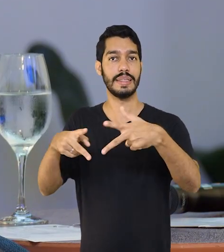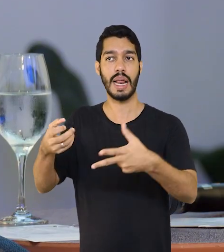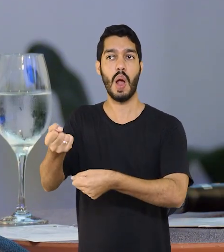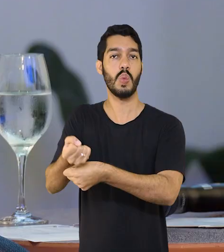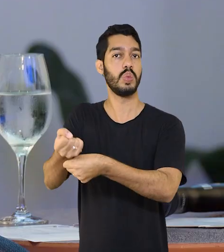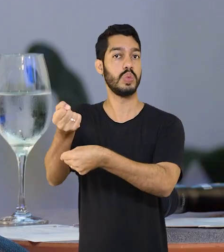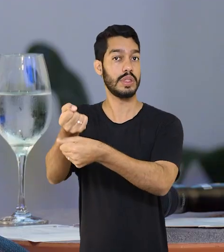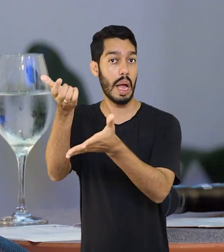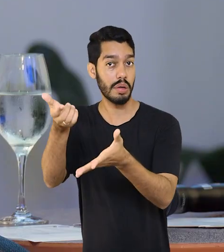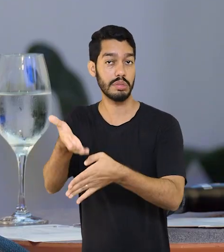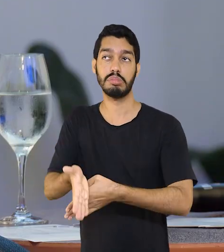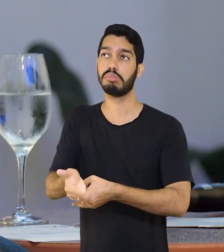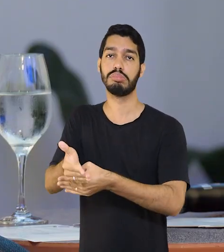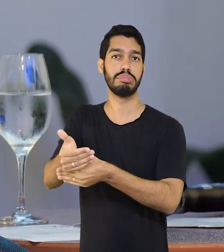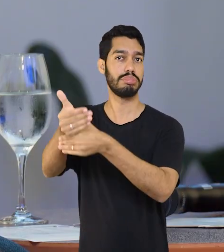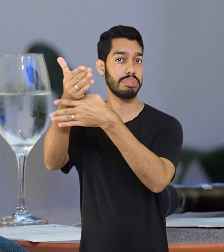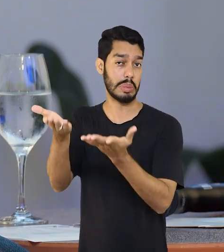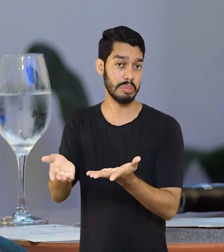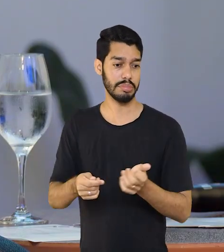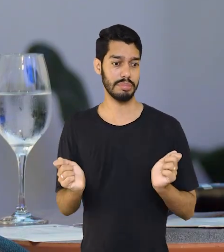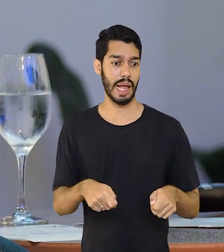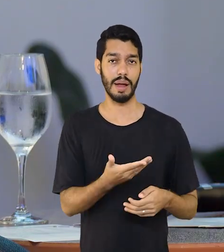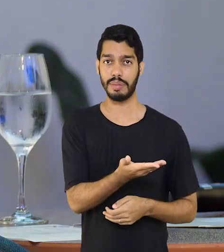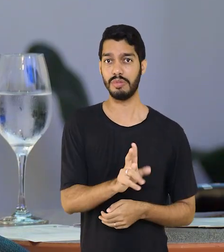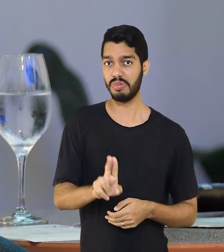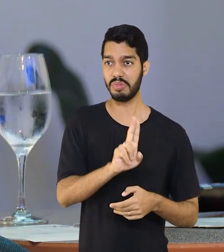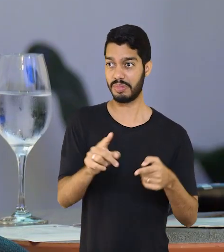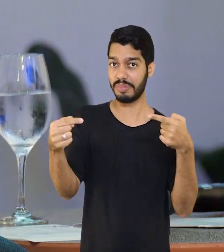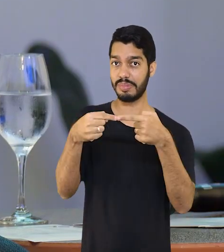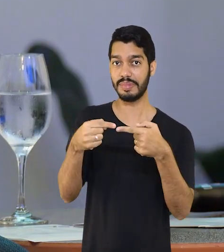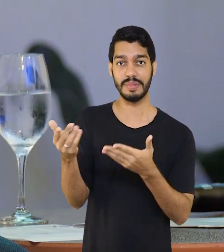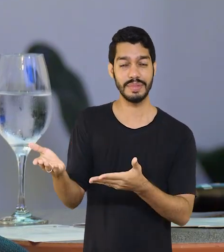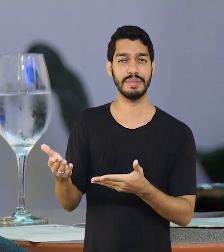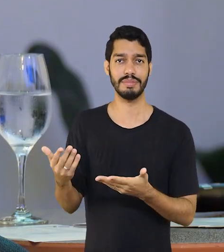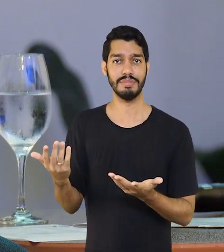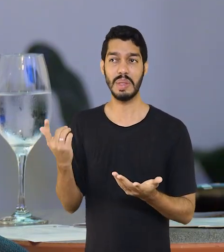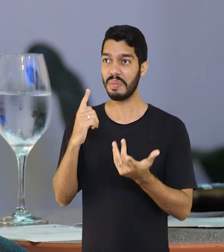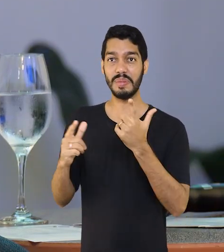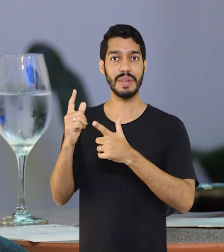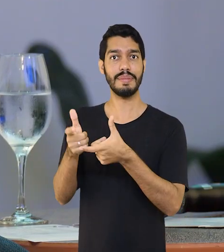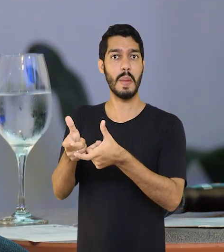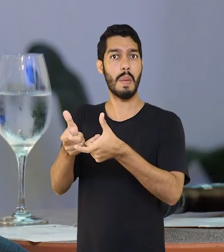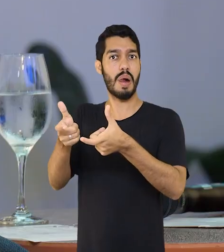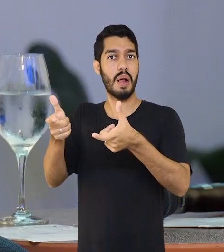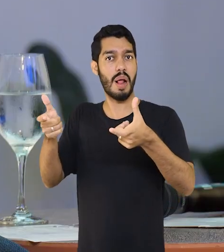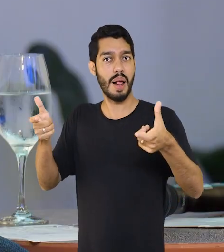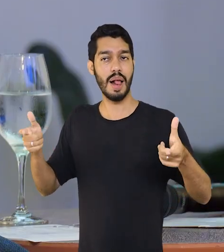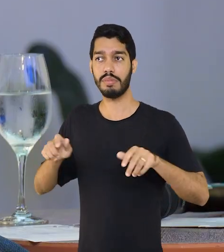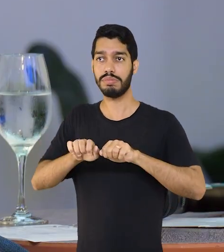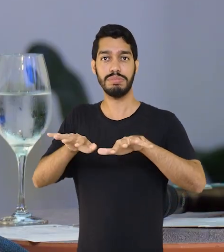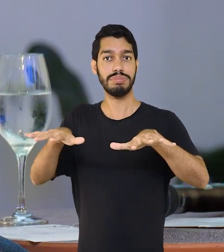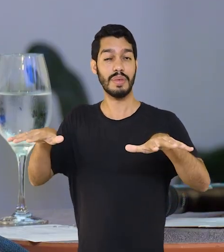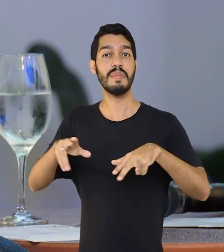construção civil, um potencial enorme. E aí, novamente, com ganhos em escala, porque a construção civil